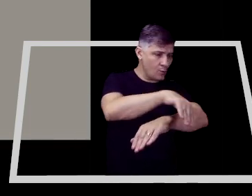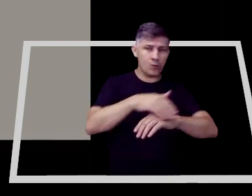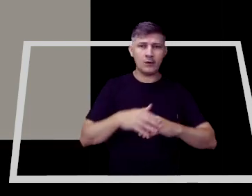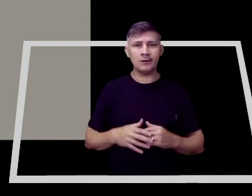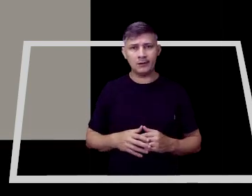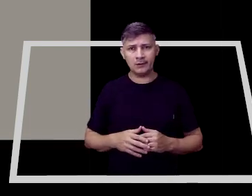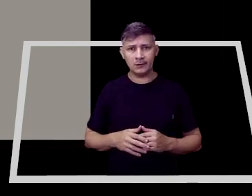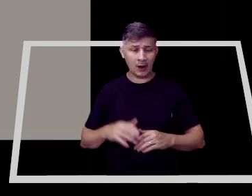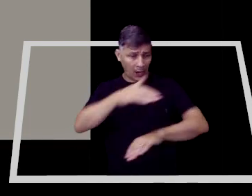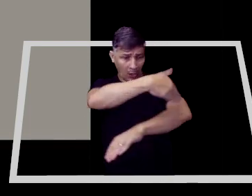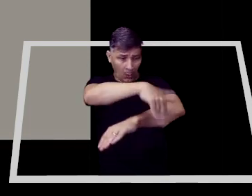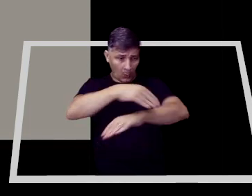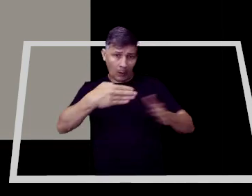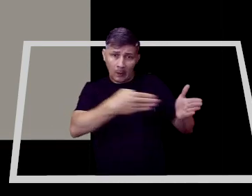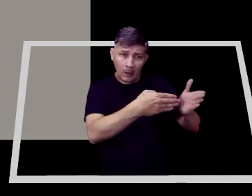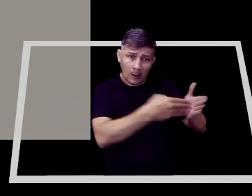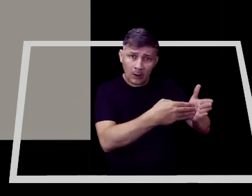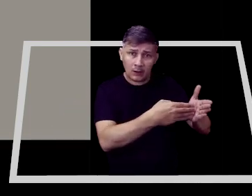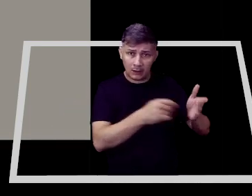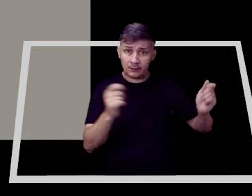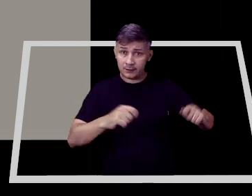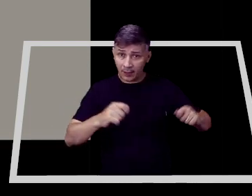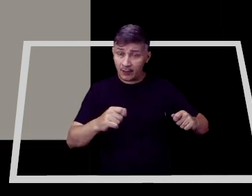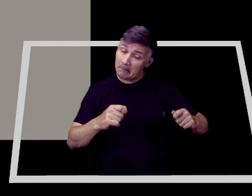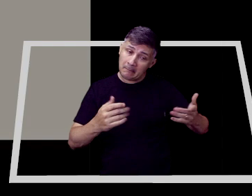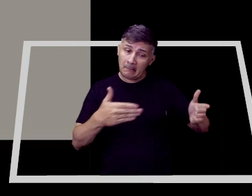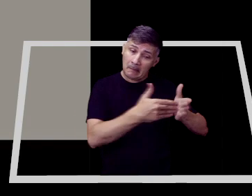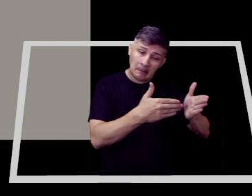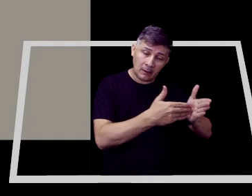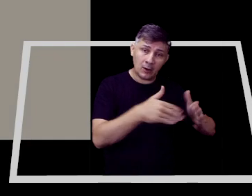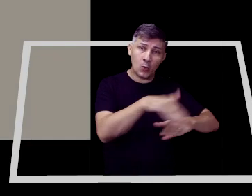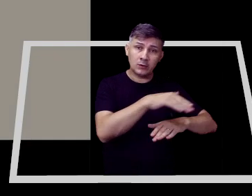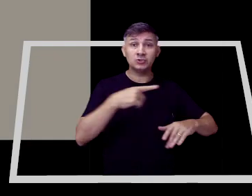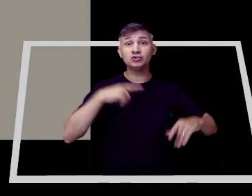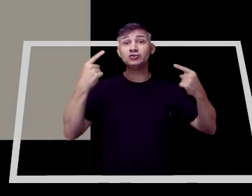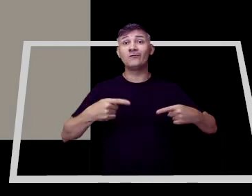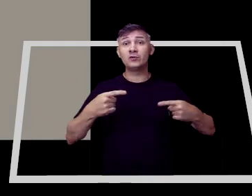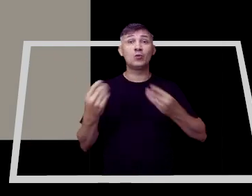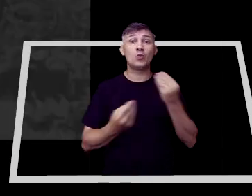sem saída também, favorável. Então, tinha um desafio de como